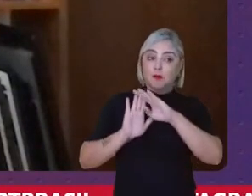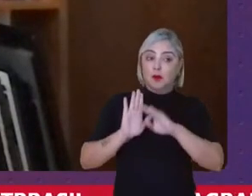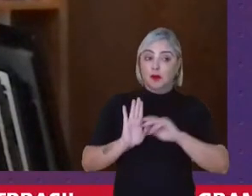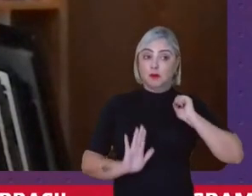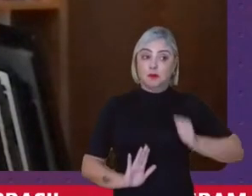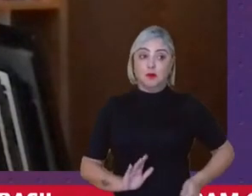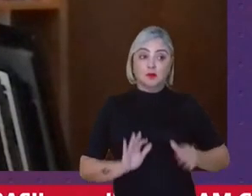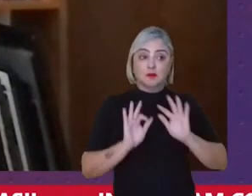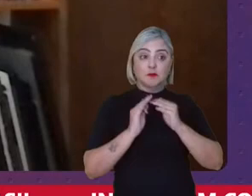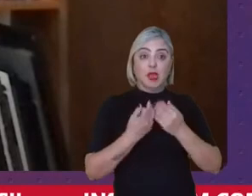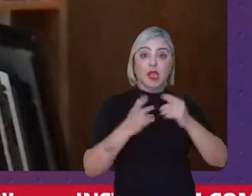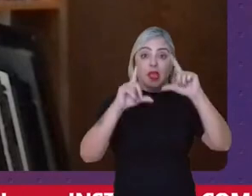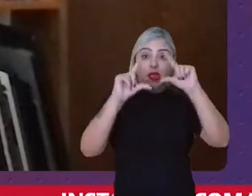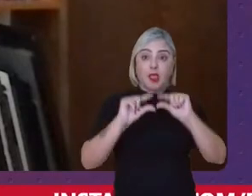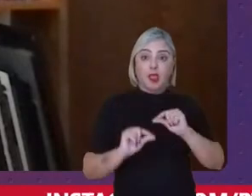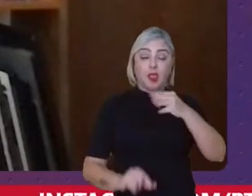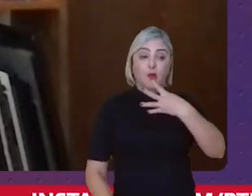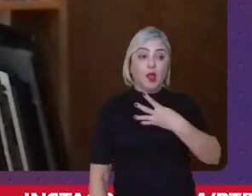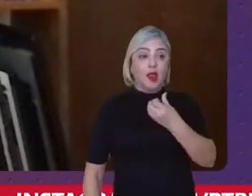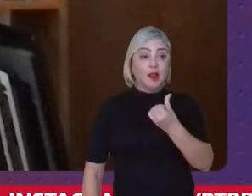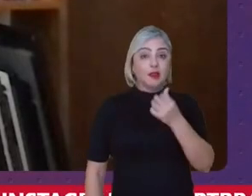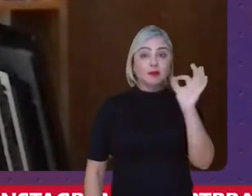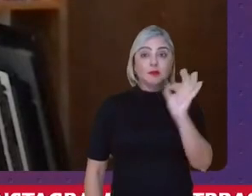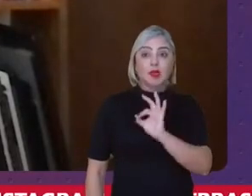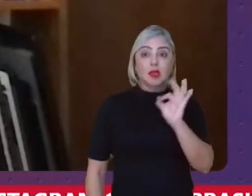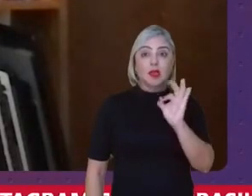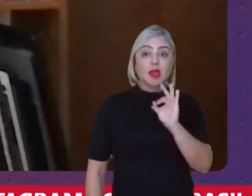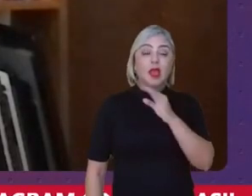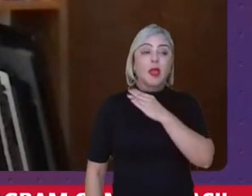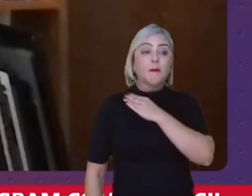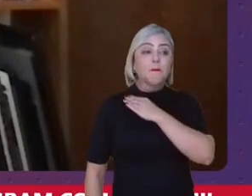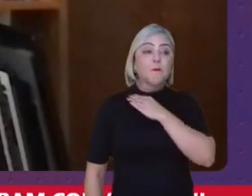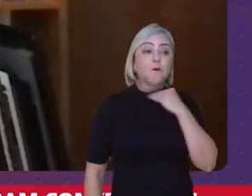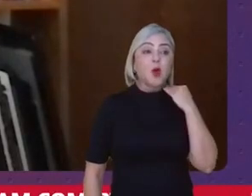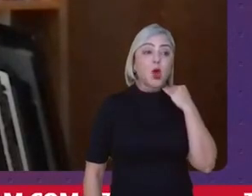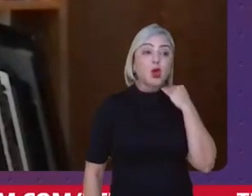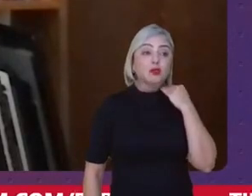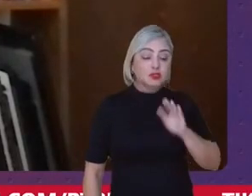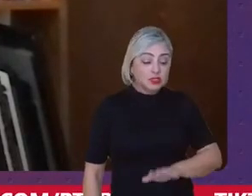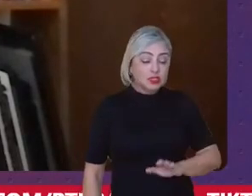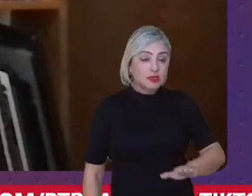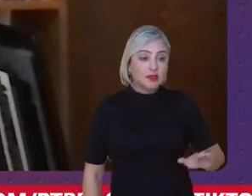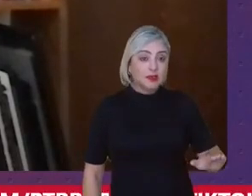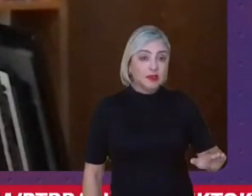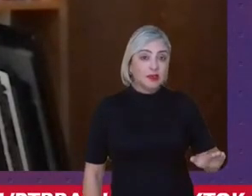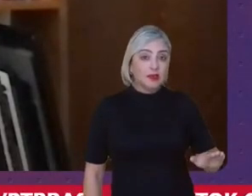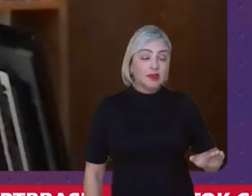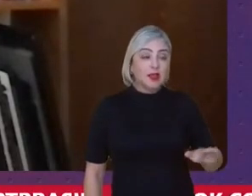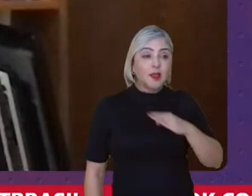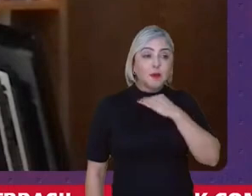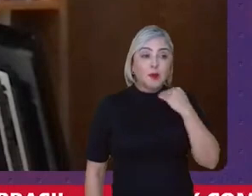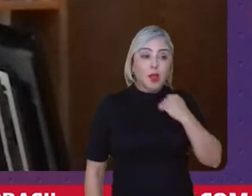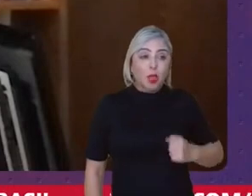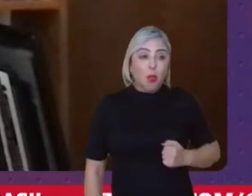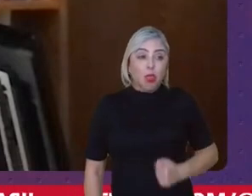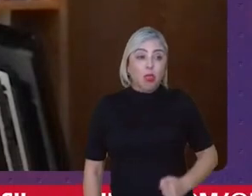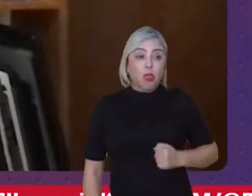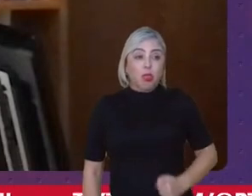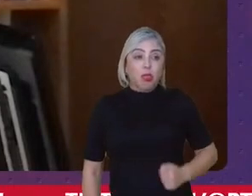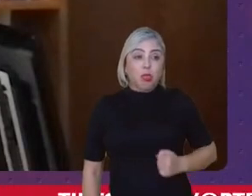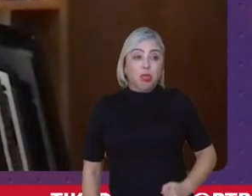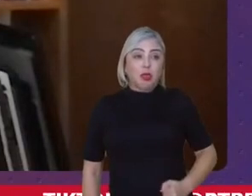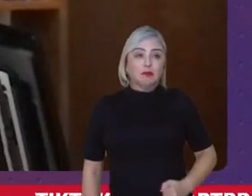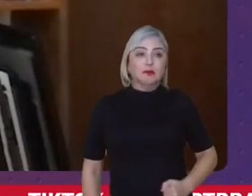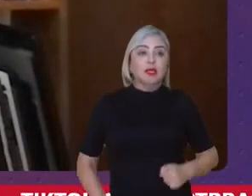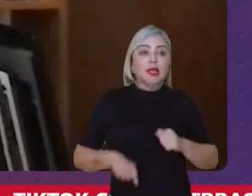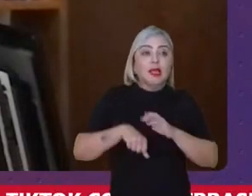Família, reduziu em 46% a mortalidade de crianças que morriam por diarreia.